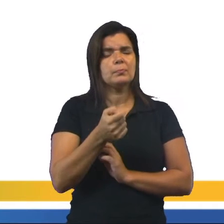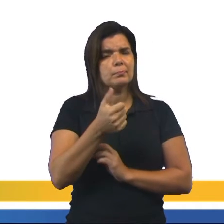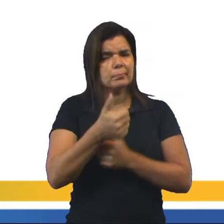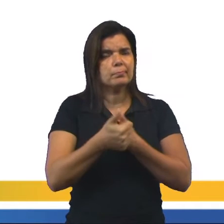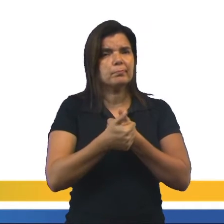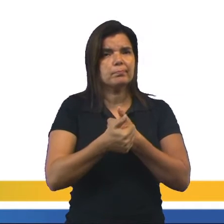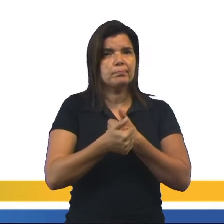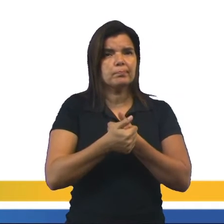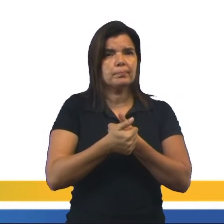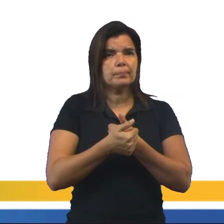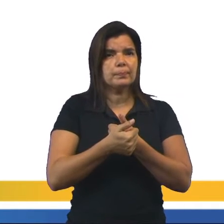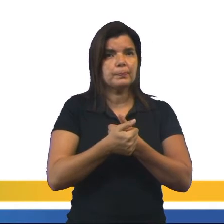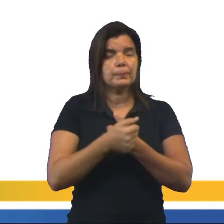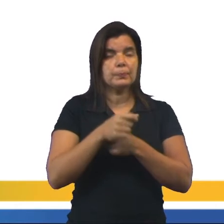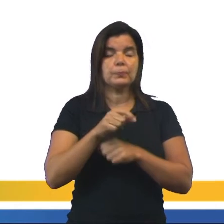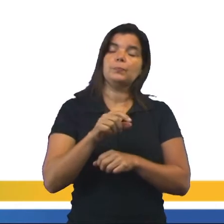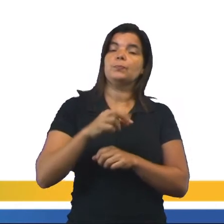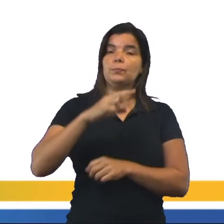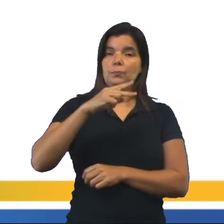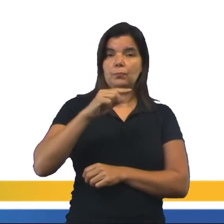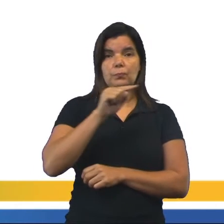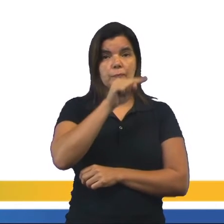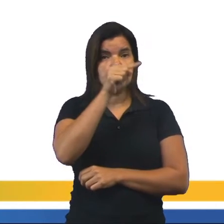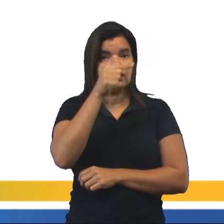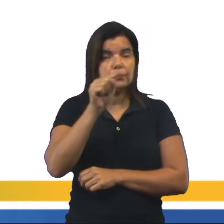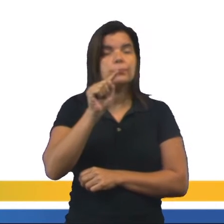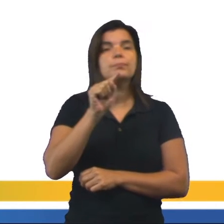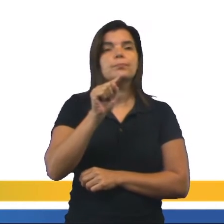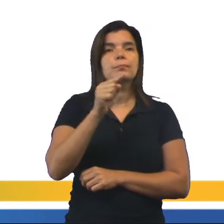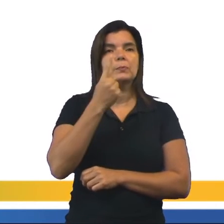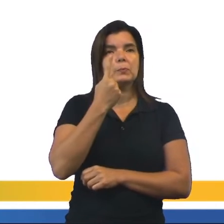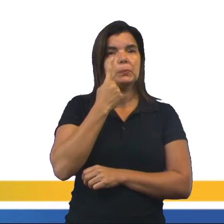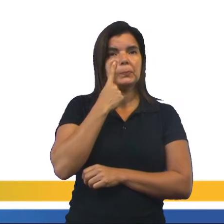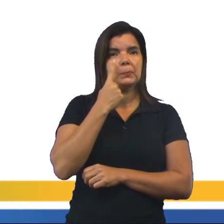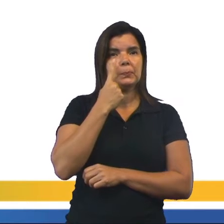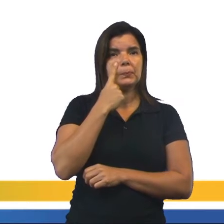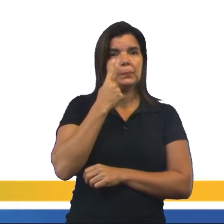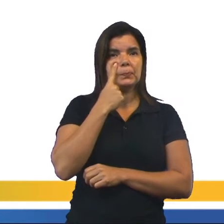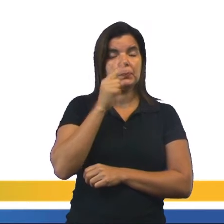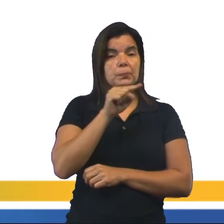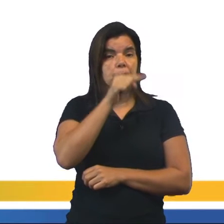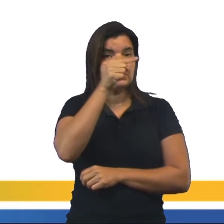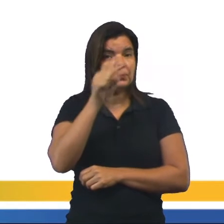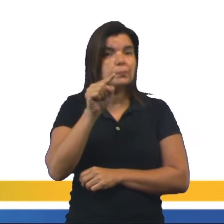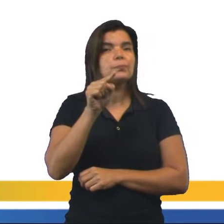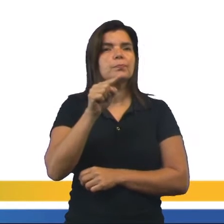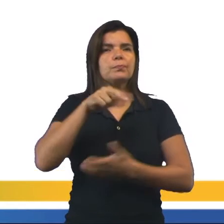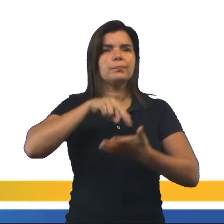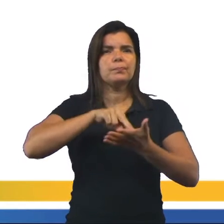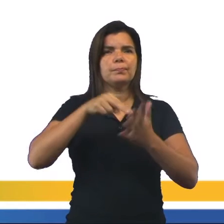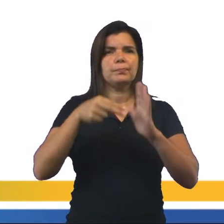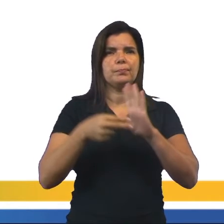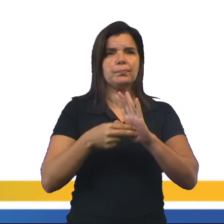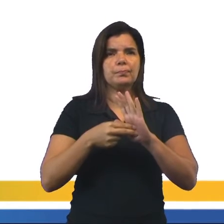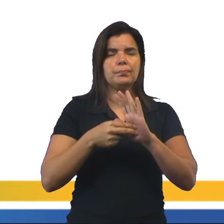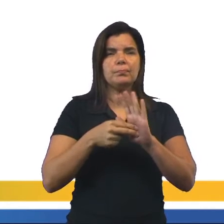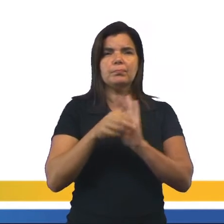aproximadamente. Esse símbolo aí de igualdade, vejam bem que ele está como um tio. Então, ele está